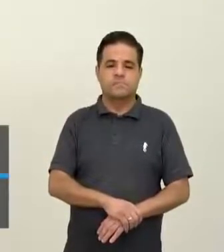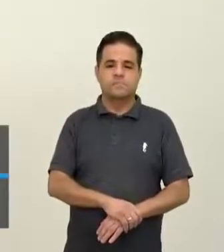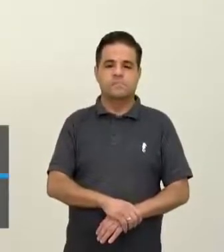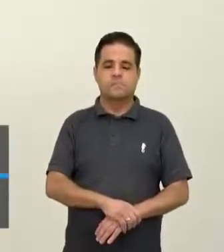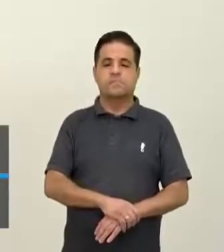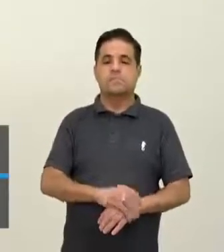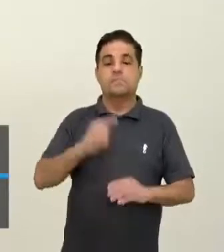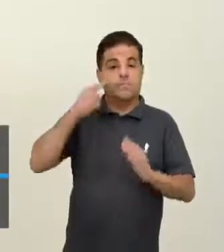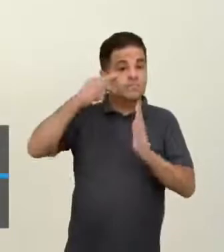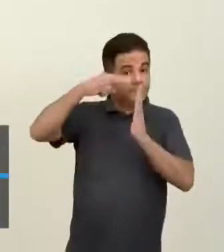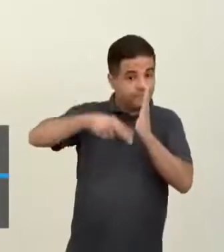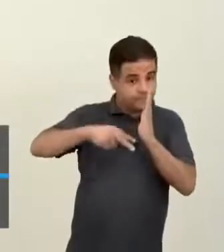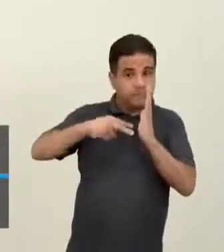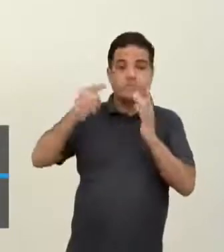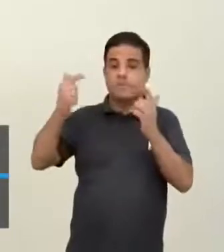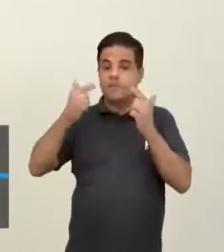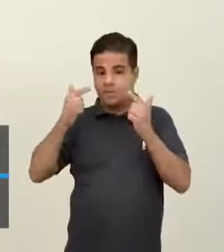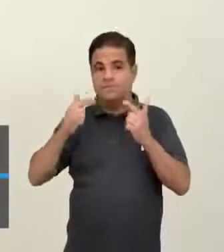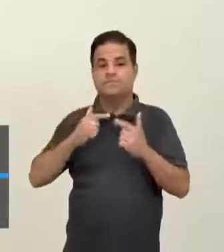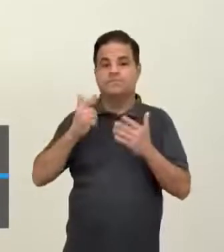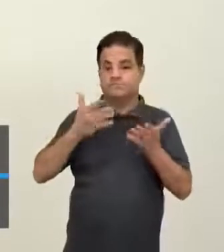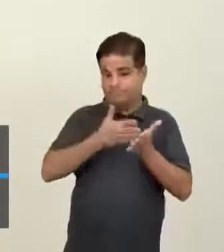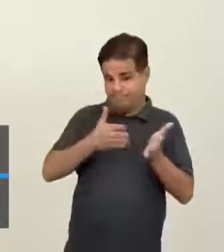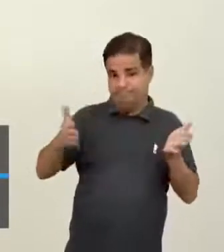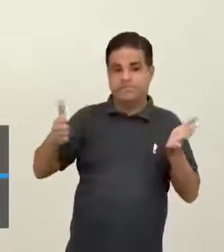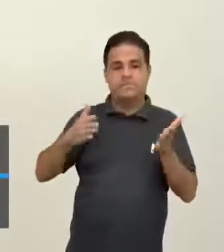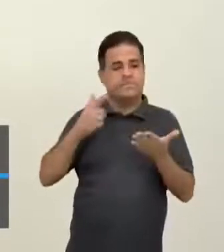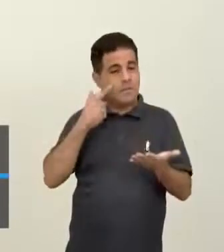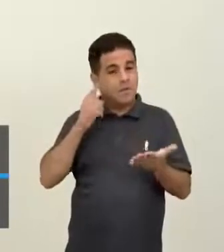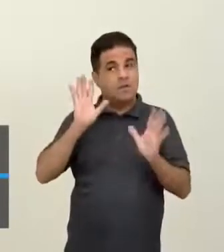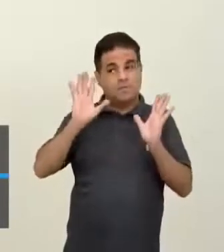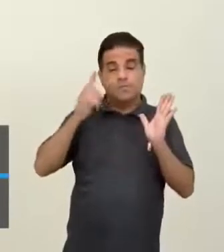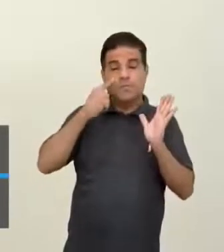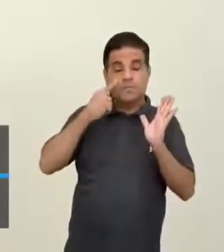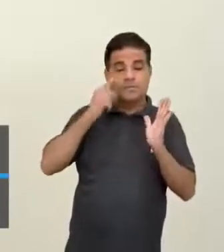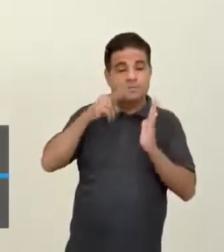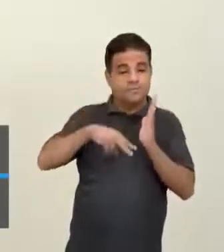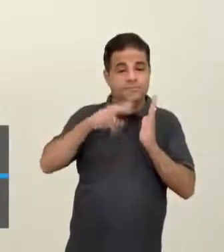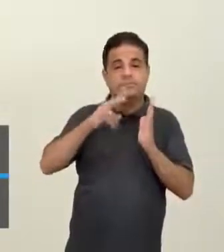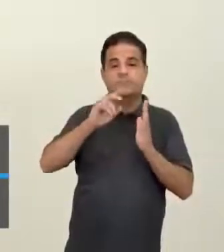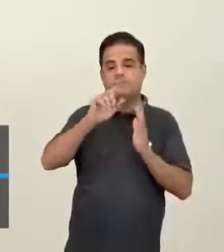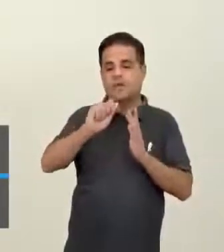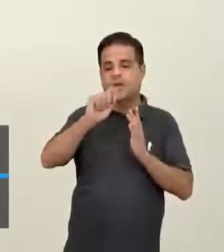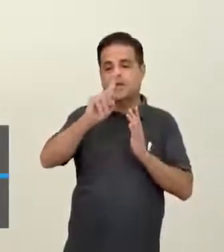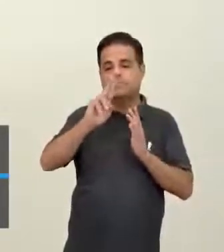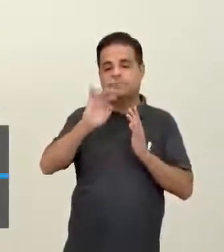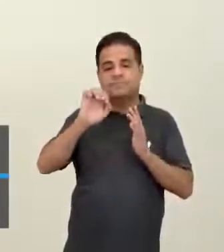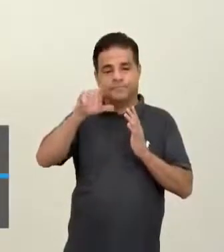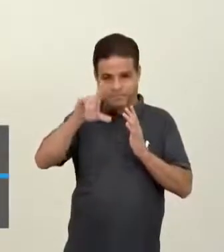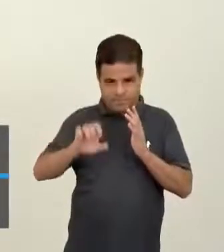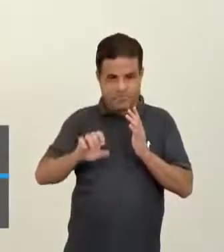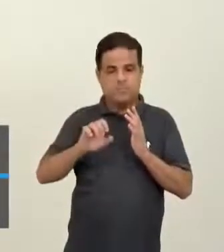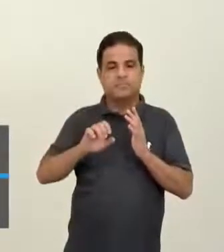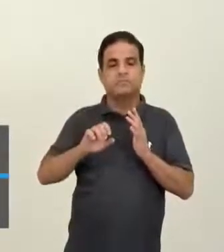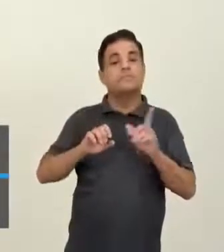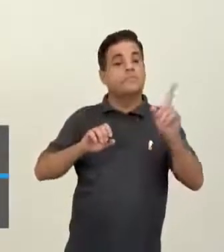Eu tô rindo aqui porque esses dias eu comi quase uma barra inteira, né? Então. Porque era de estresse. Adriele,